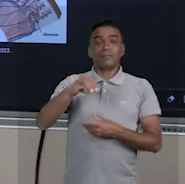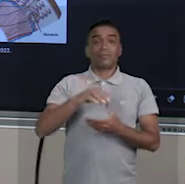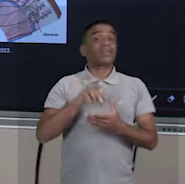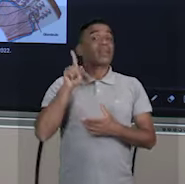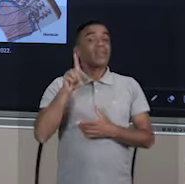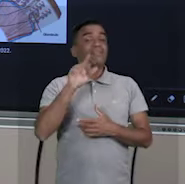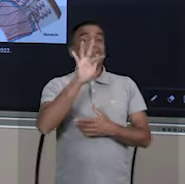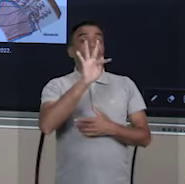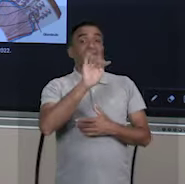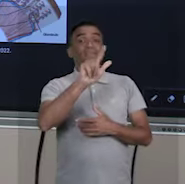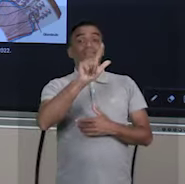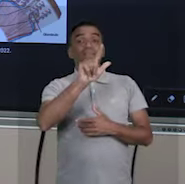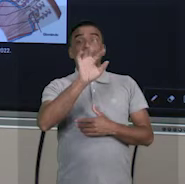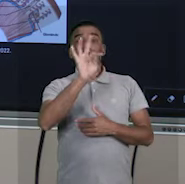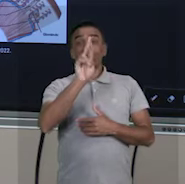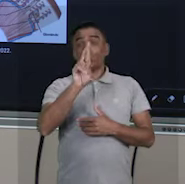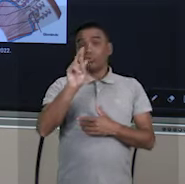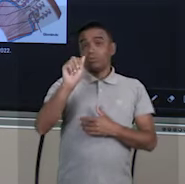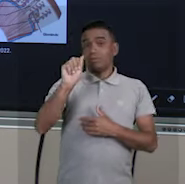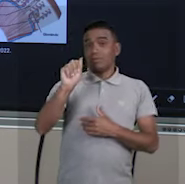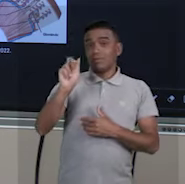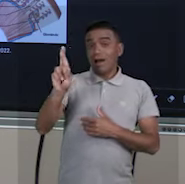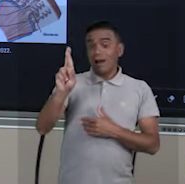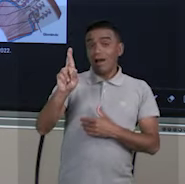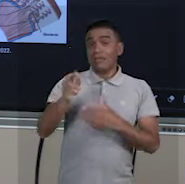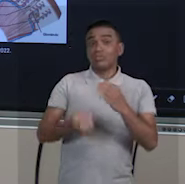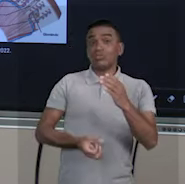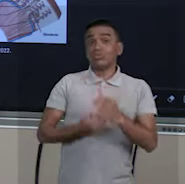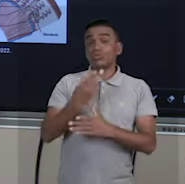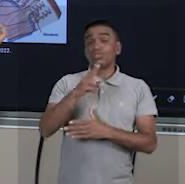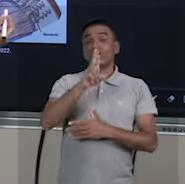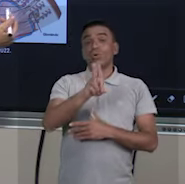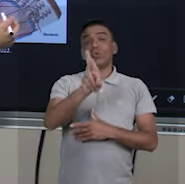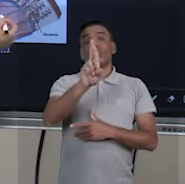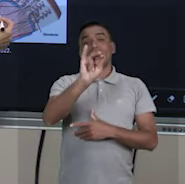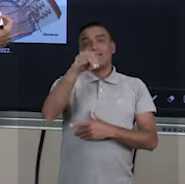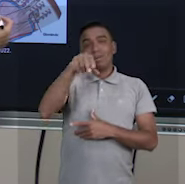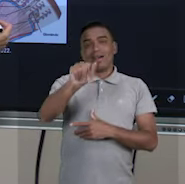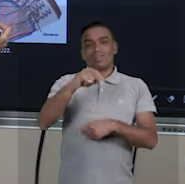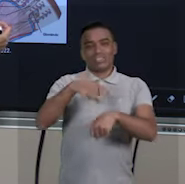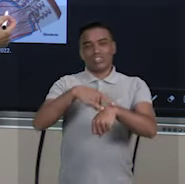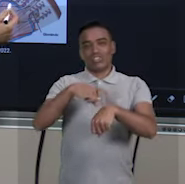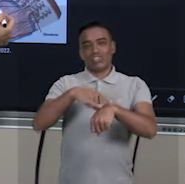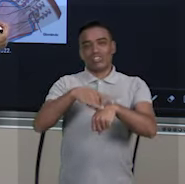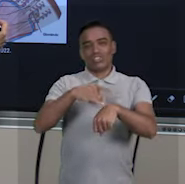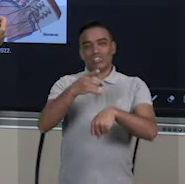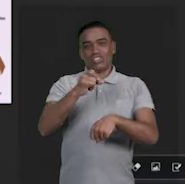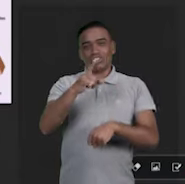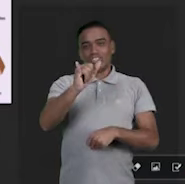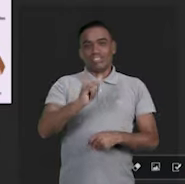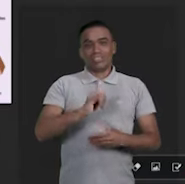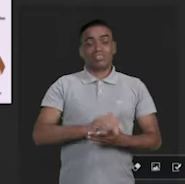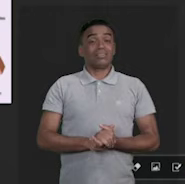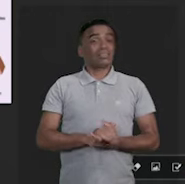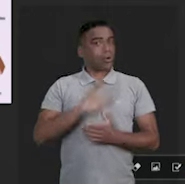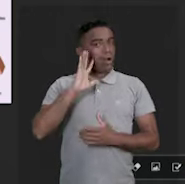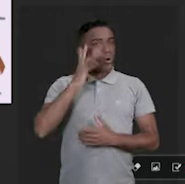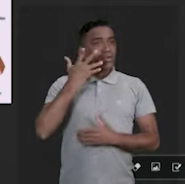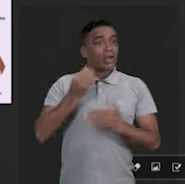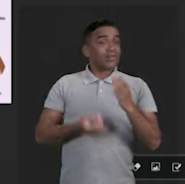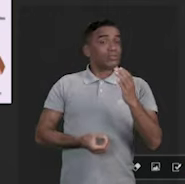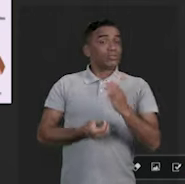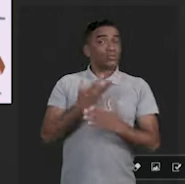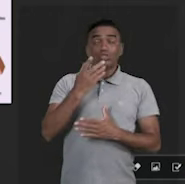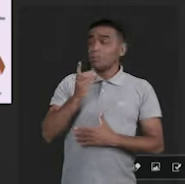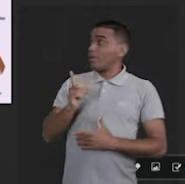e formar literalmente a urina. Então é nessa região aqui, ó, onde ocorre, por exemplo, a